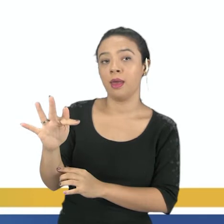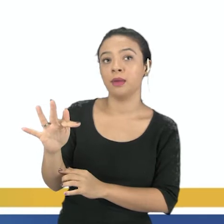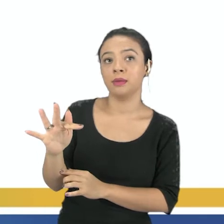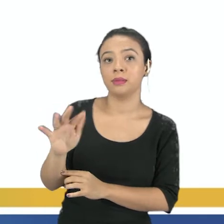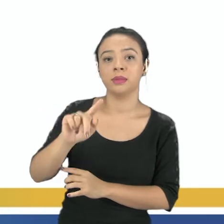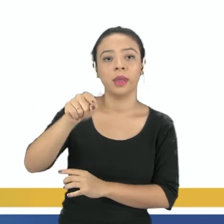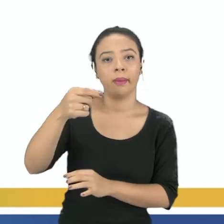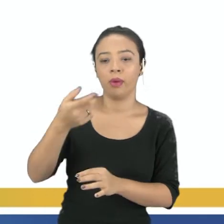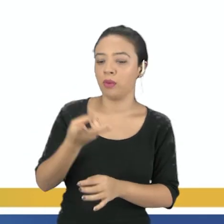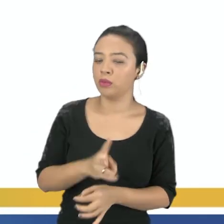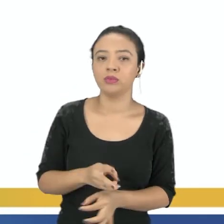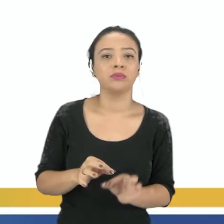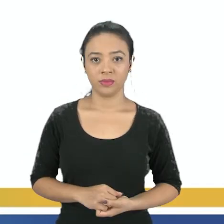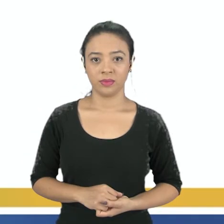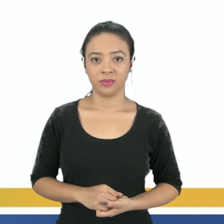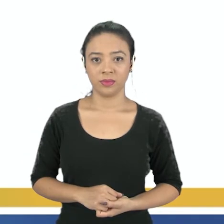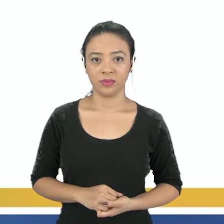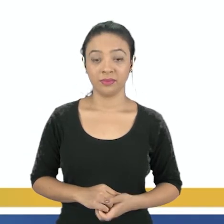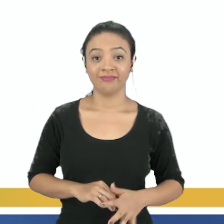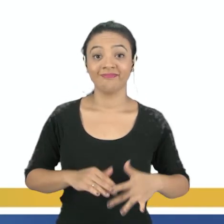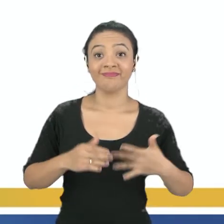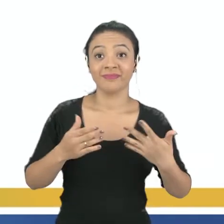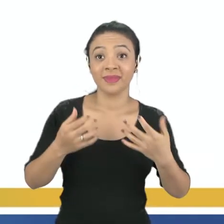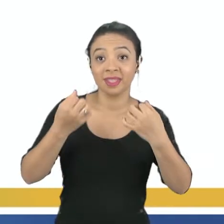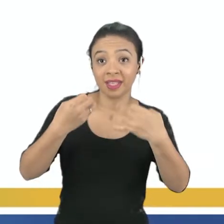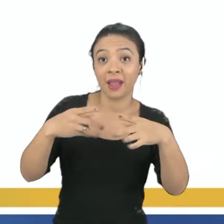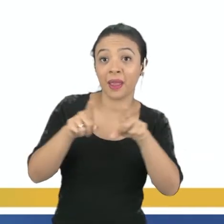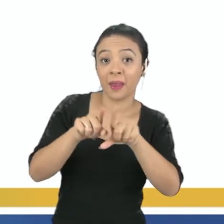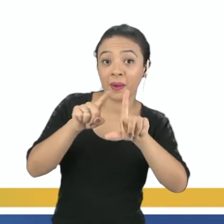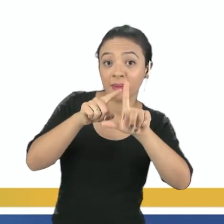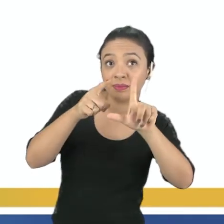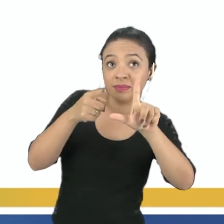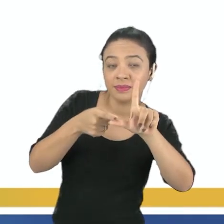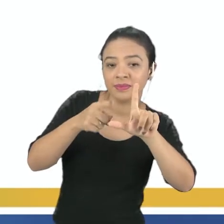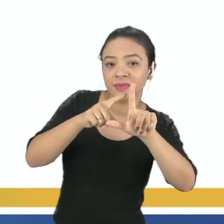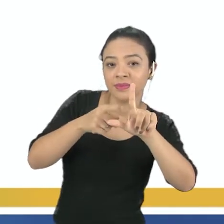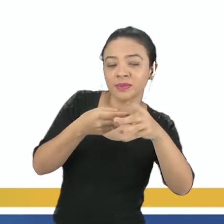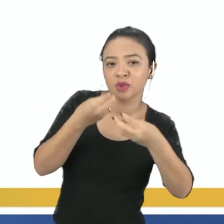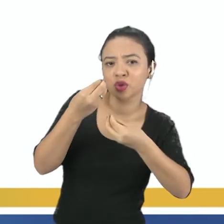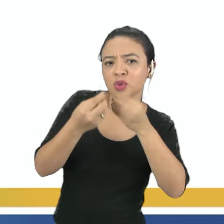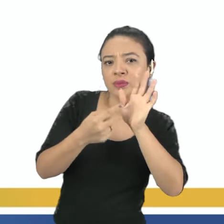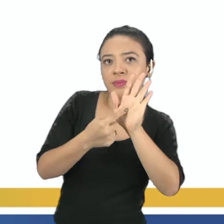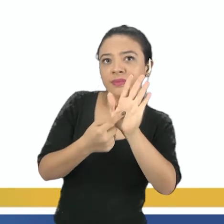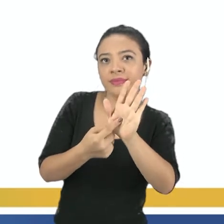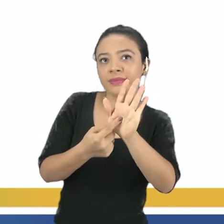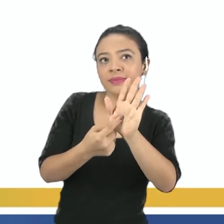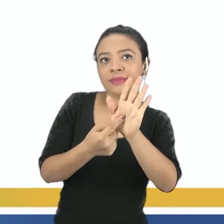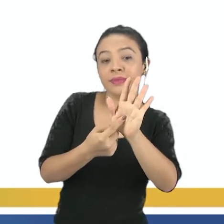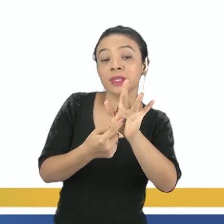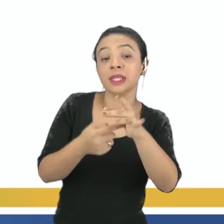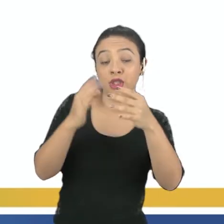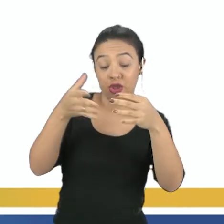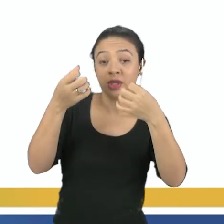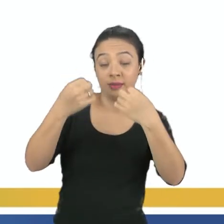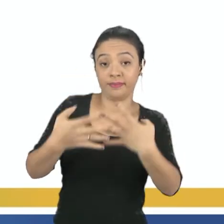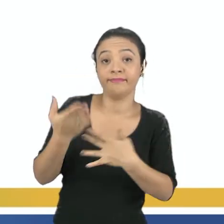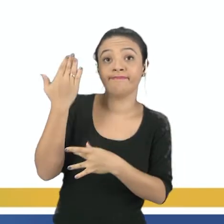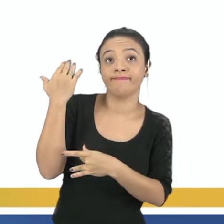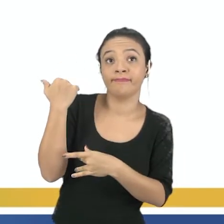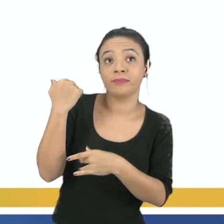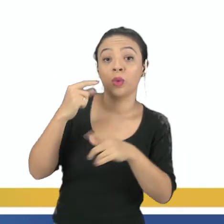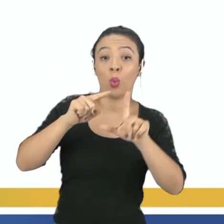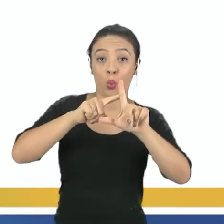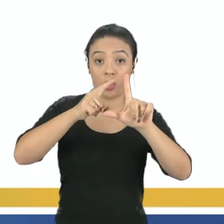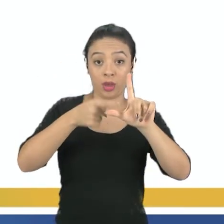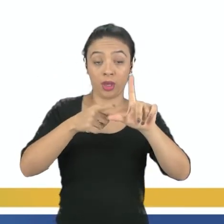F e depois cresce infinitamente. Falando ainda de ângulo, né, como nós destacamos aí anteriormente, os ângulos eles possuem